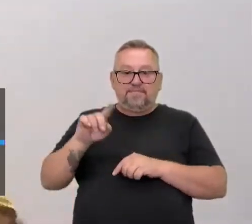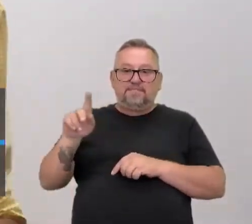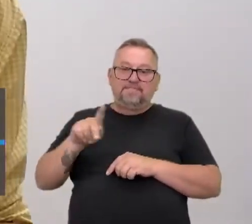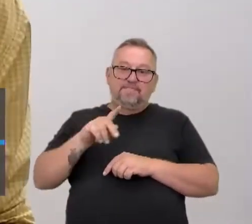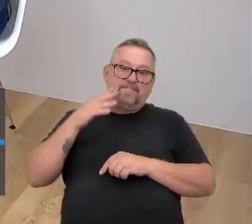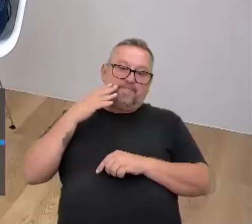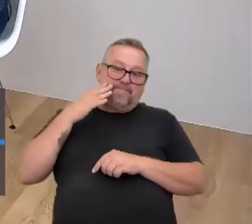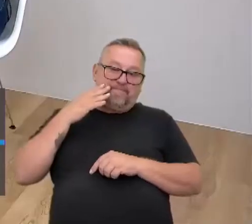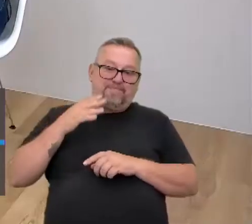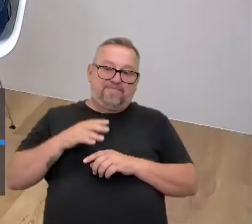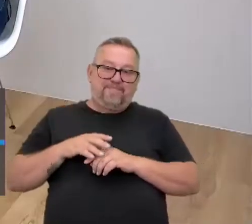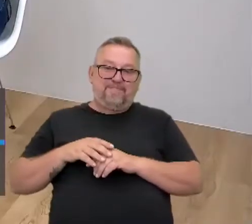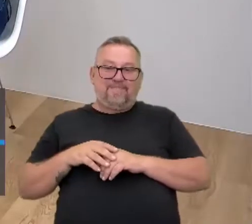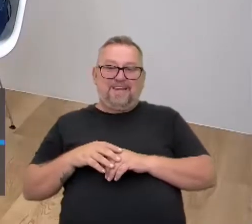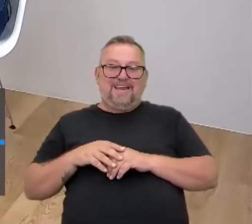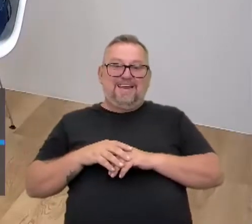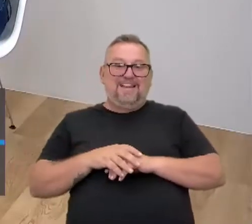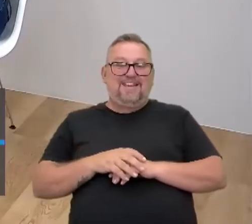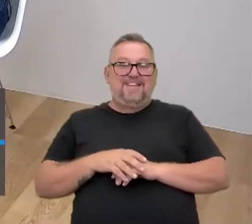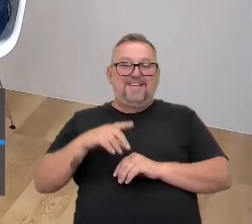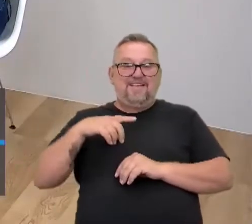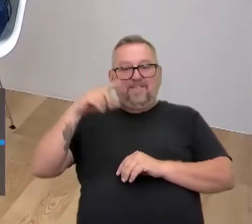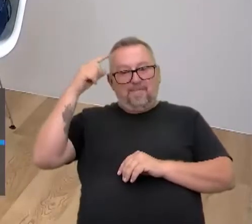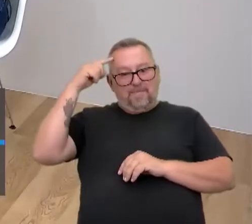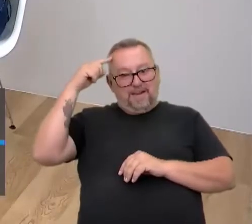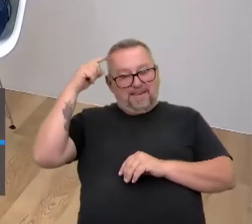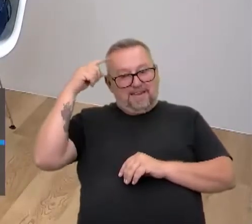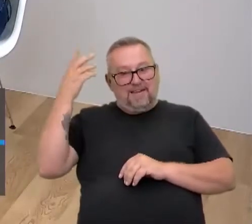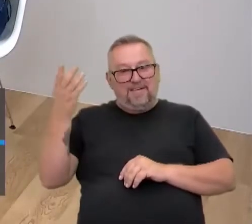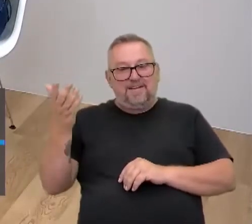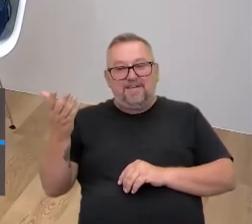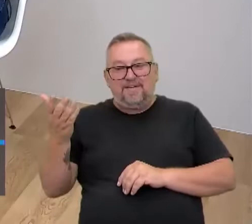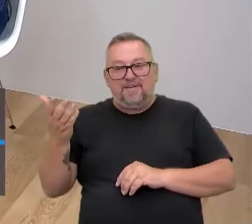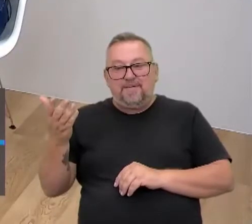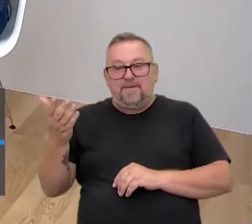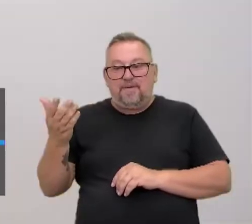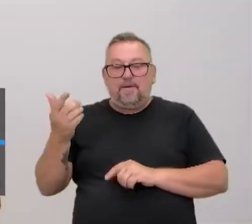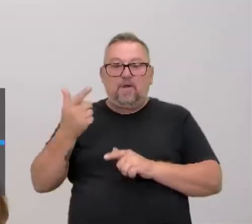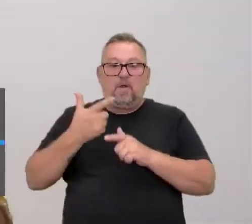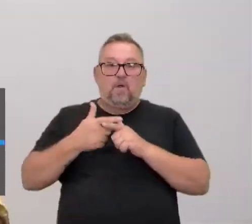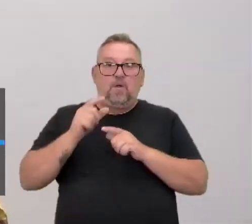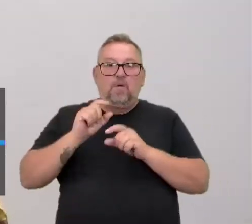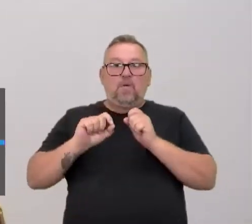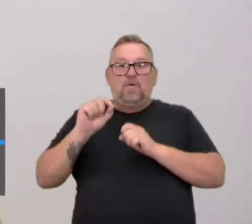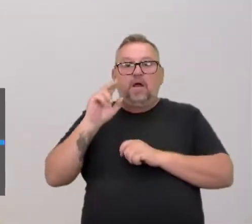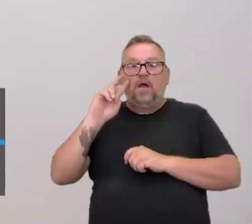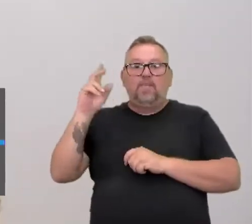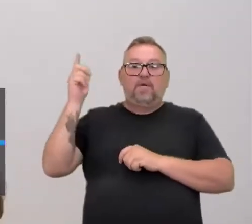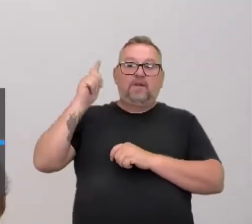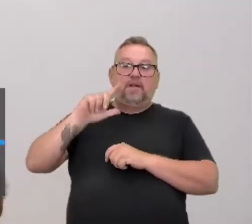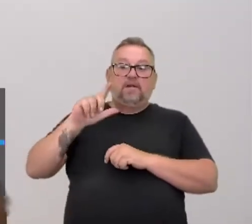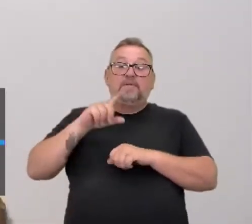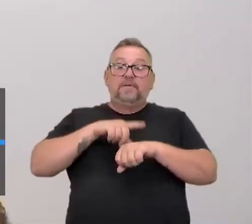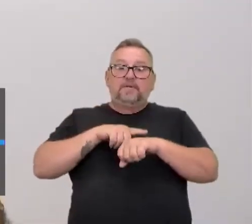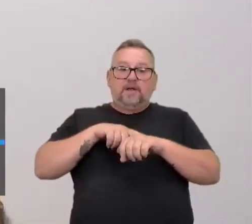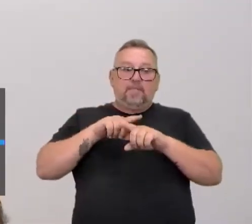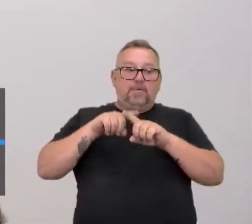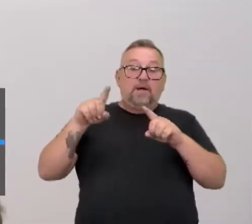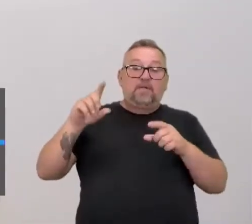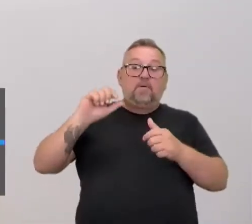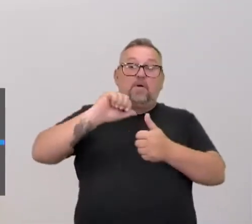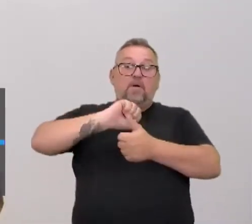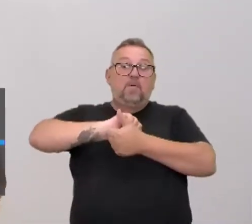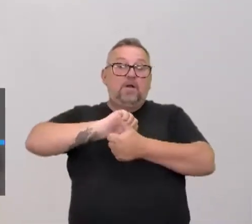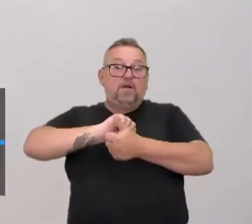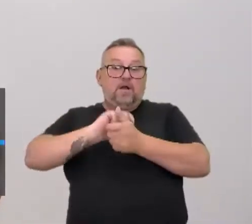gente é chato, né? Sempre. A gente tem que começar a colocar aqui reflexões sobre, tá bom, você está ganhando tempo, mas qual é a qualidade